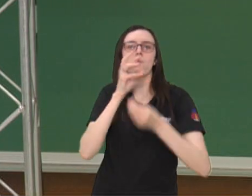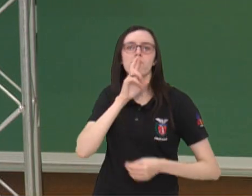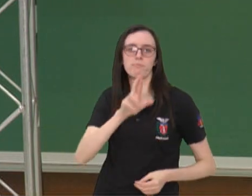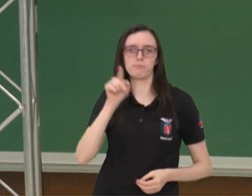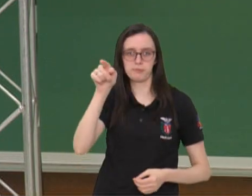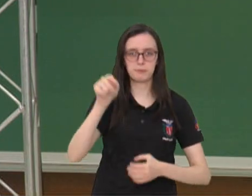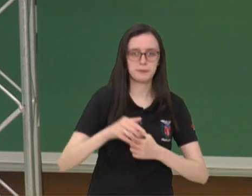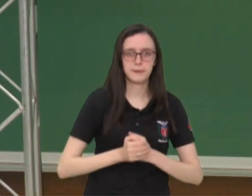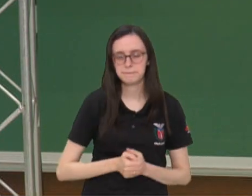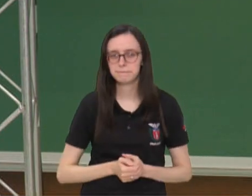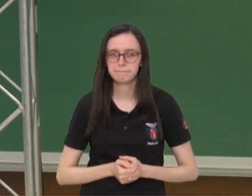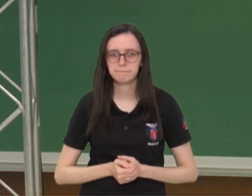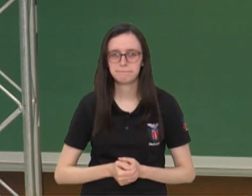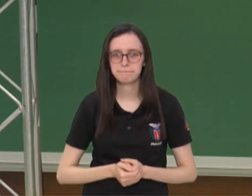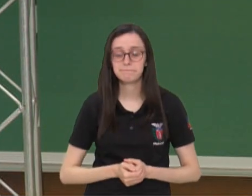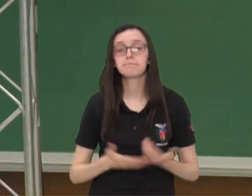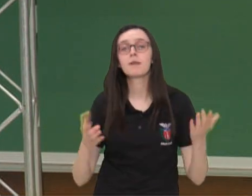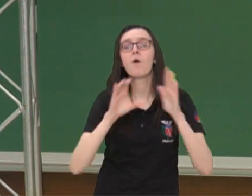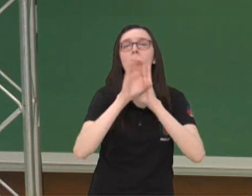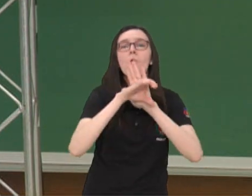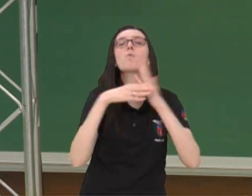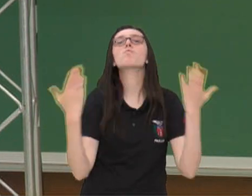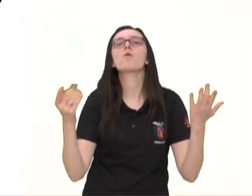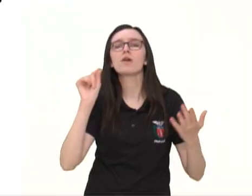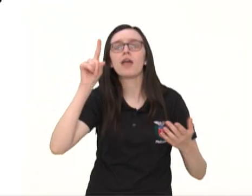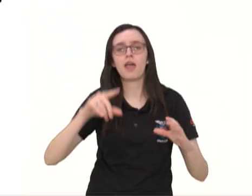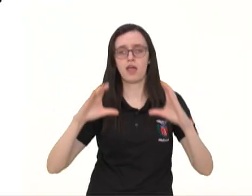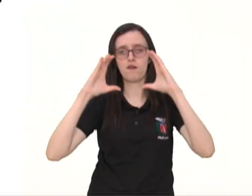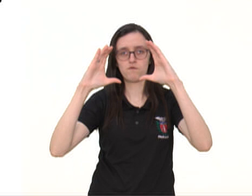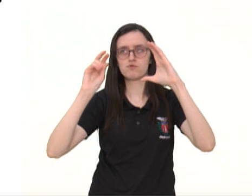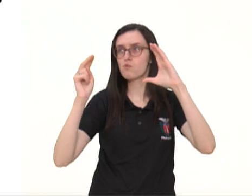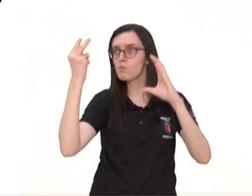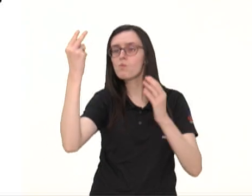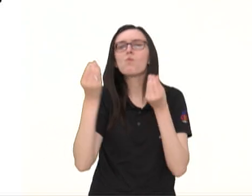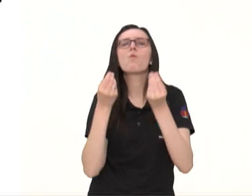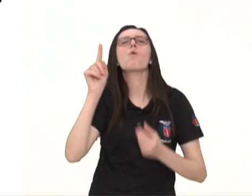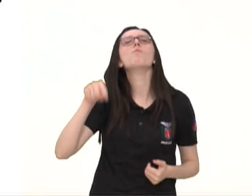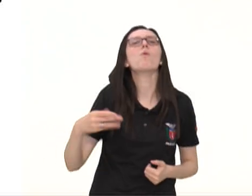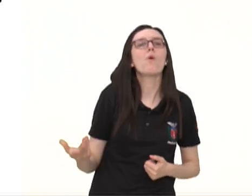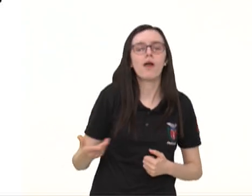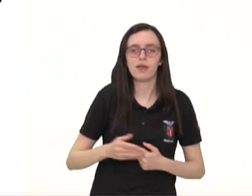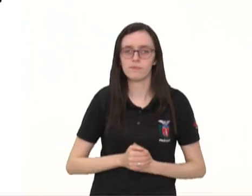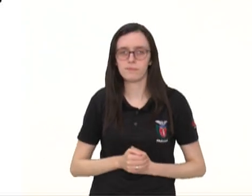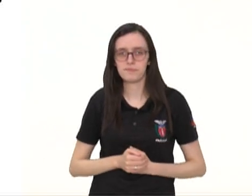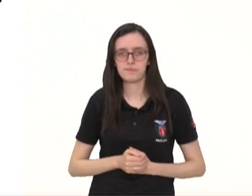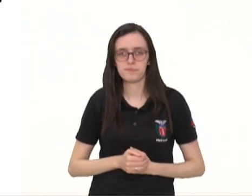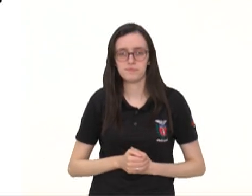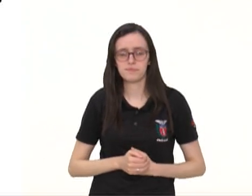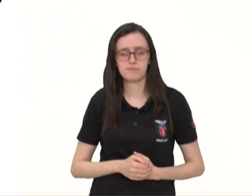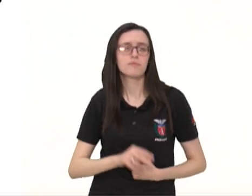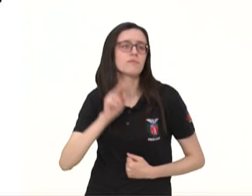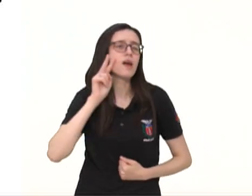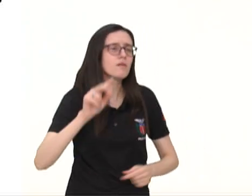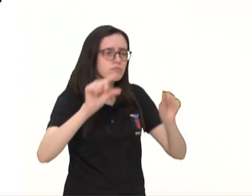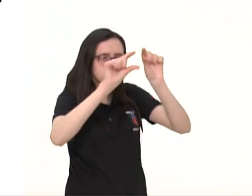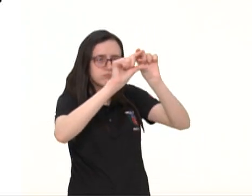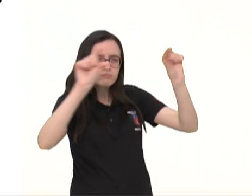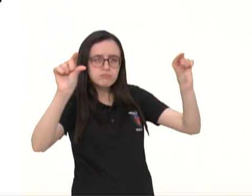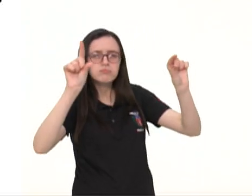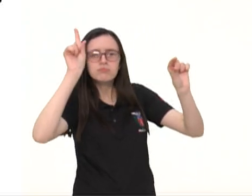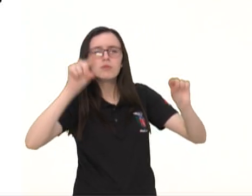responder. A definição da função, né? Uma função quadrática, ela tem essa